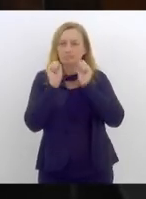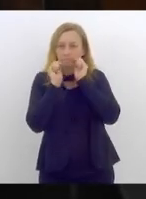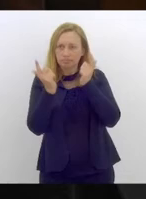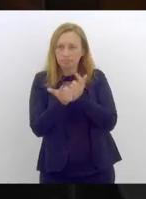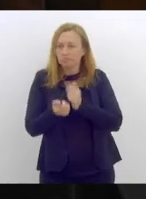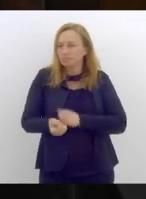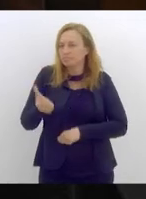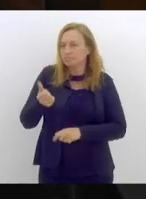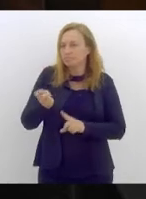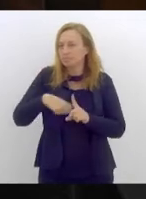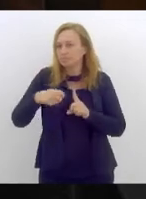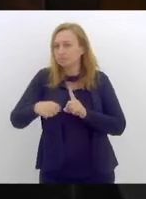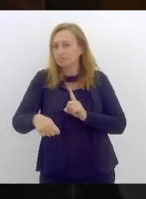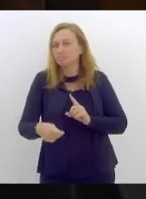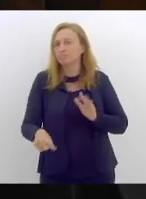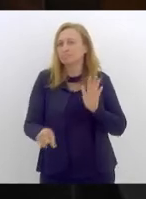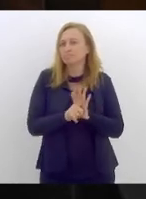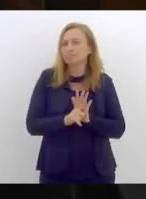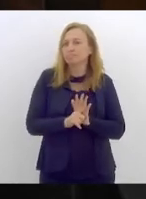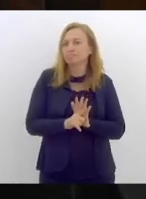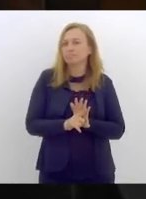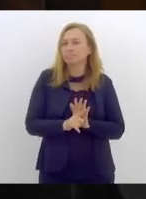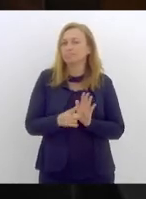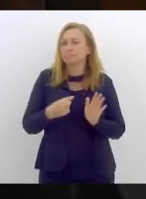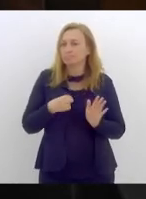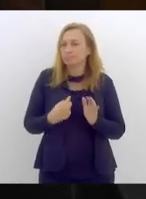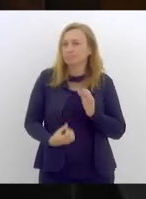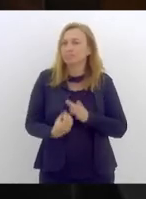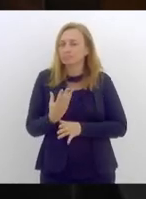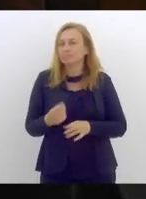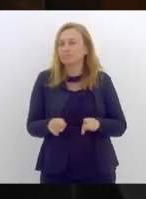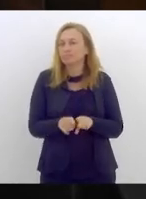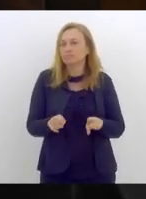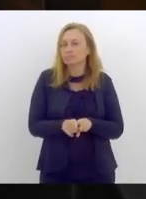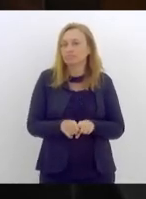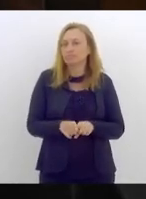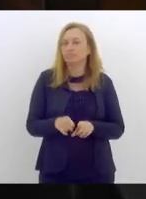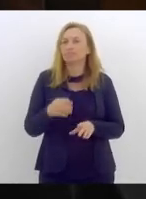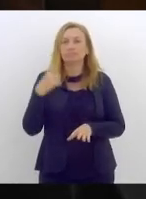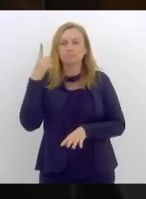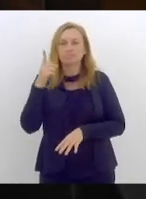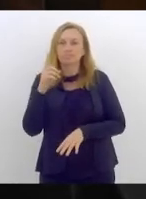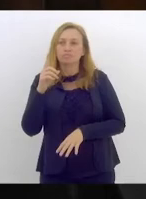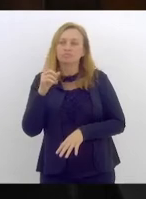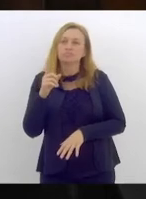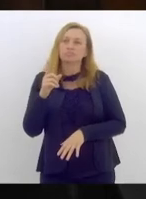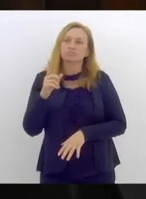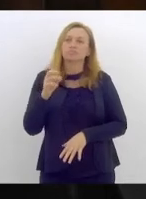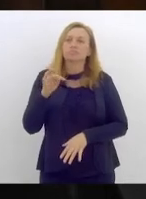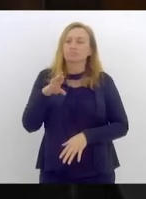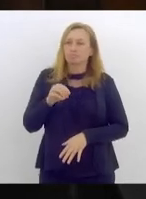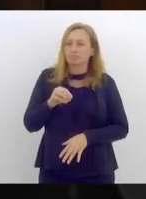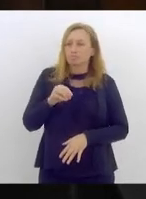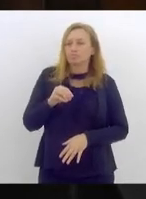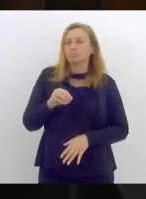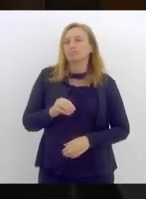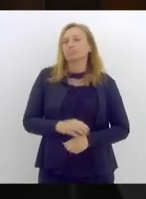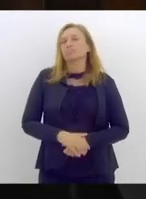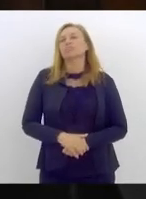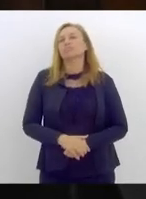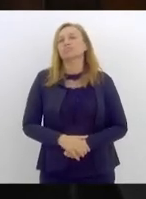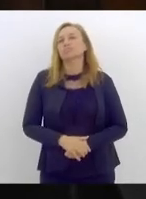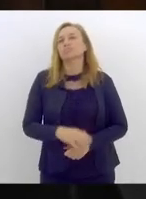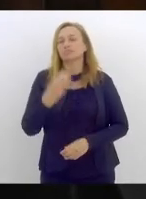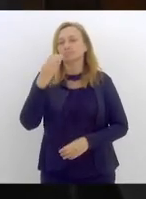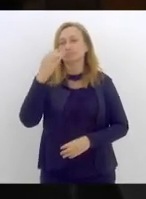Faz poucos meses a lei da Qual são os autores gostava do Tuca também autor que institui o sistema Estadual de